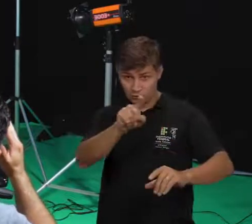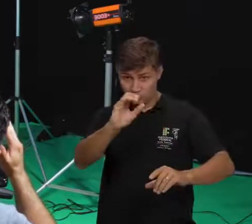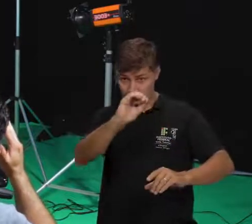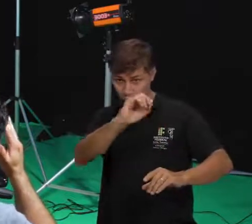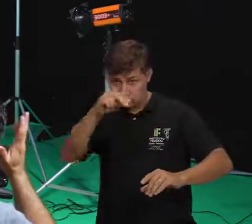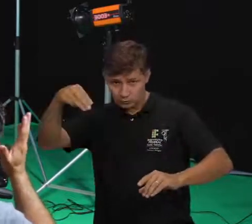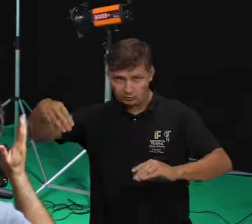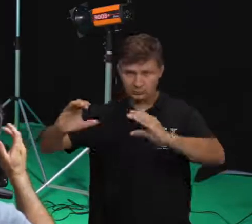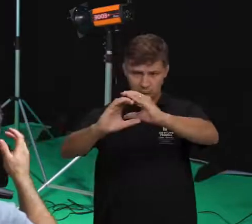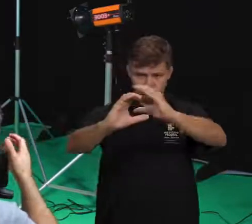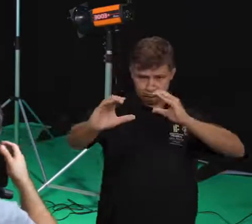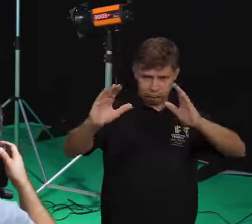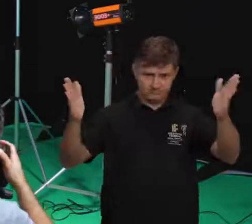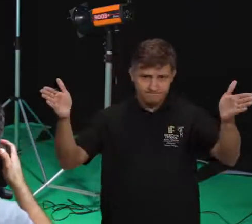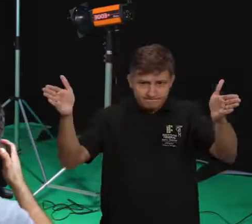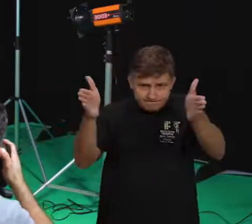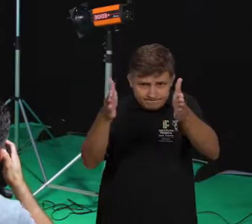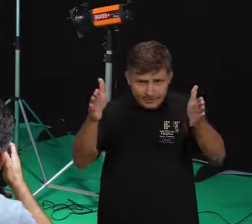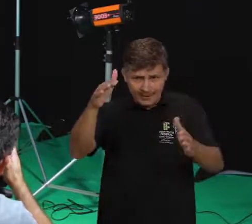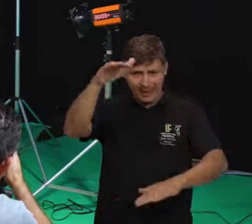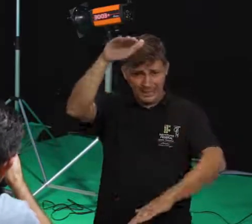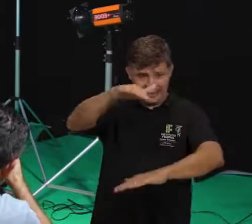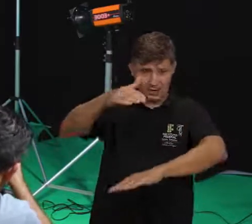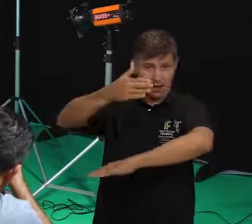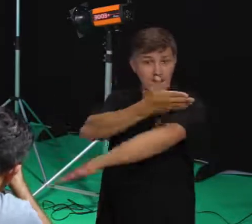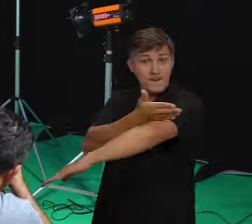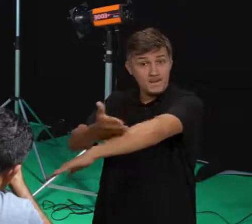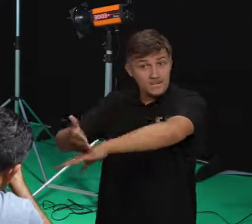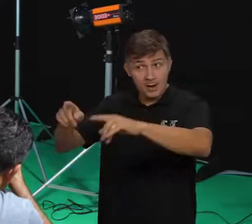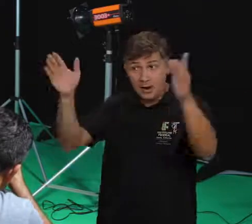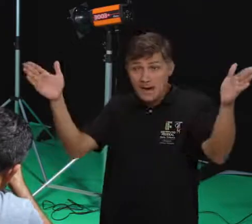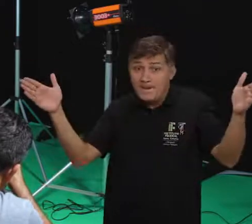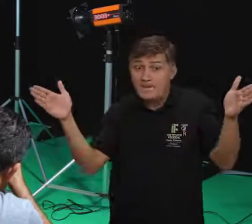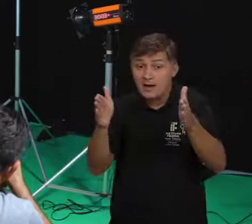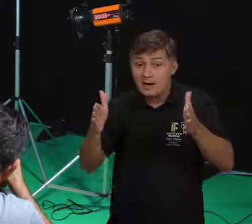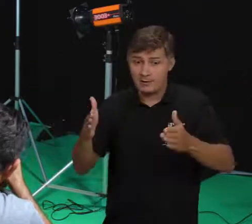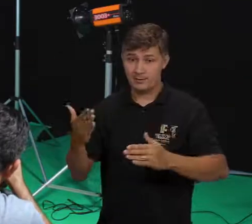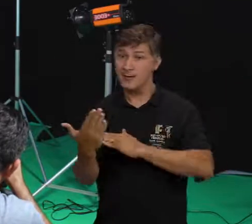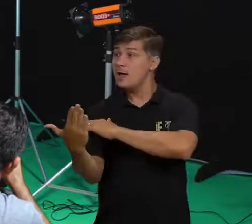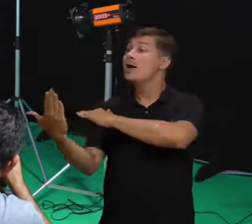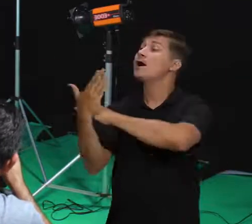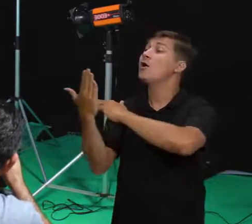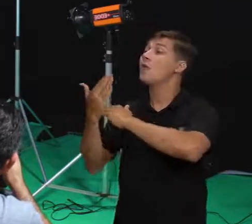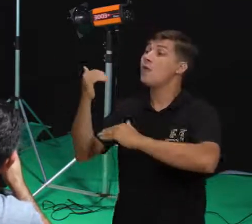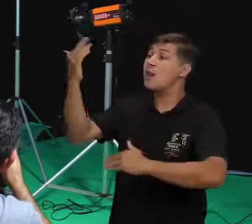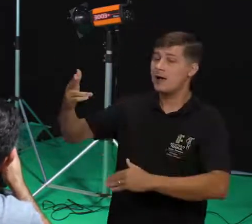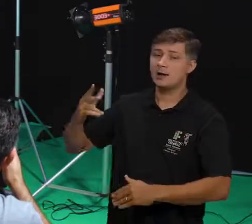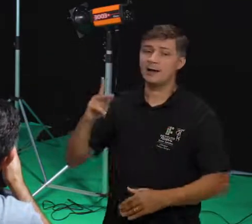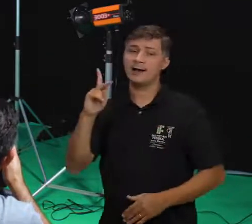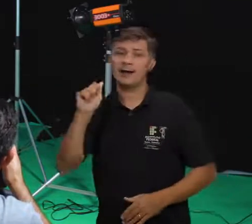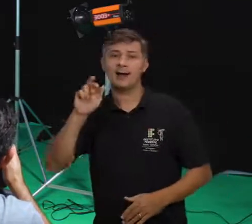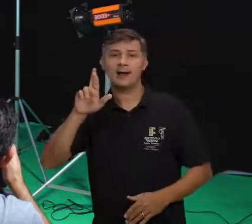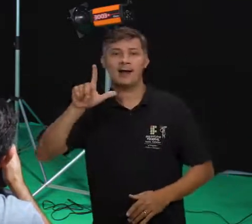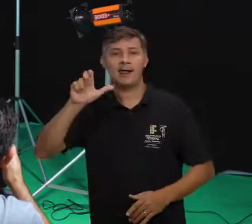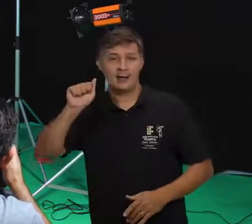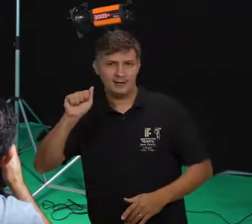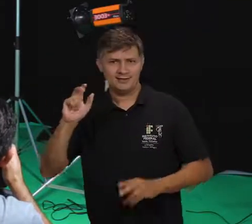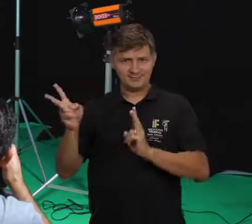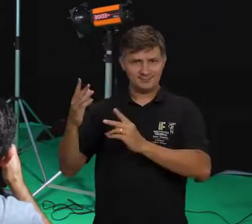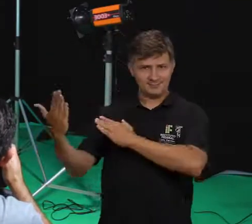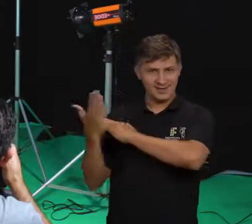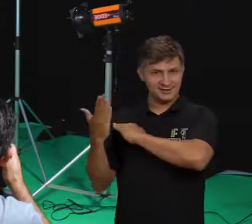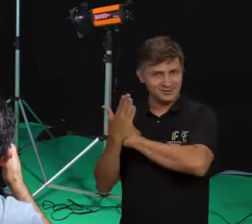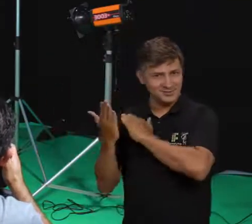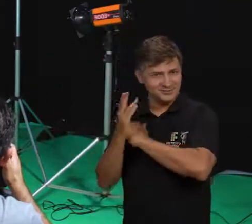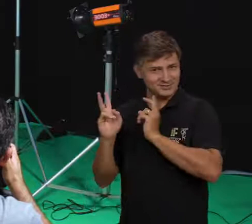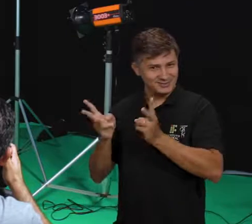não vazar aquele fundo branco que é estreitinho, que nós preparamos lá. Estou com a minha assistente ali posicionada, que é a Taina, que está